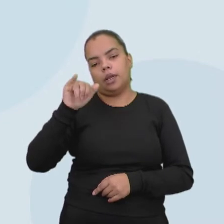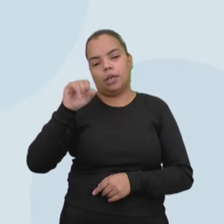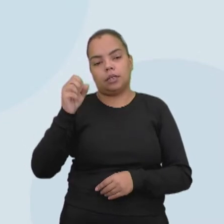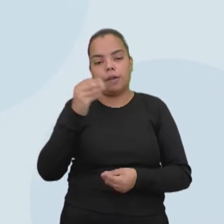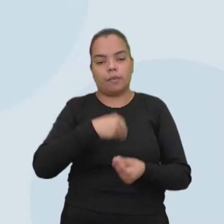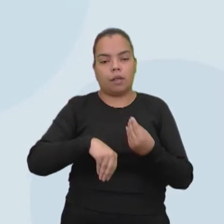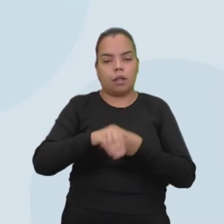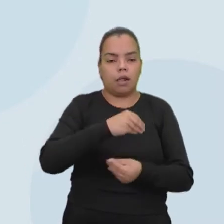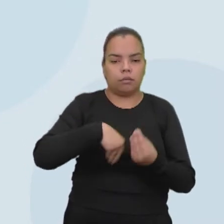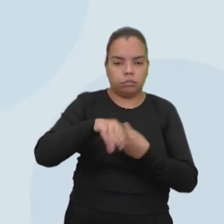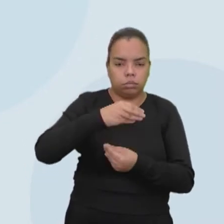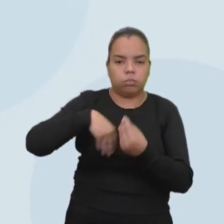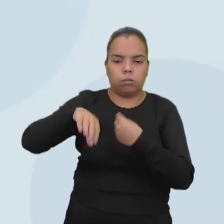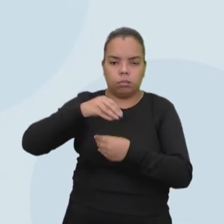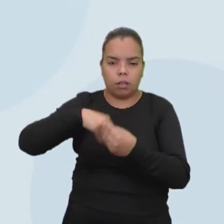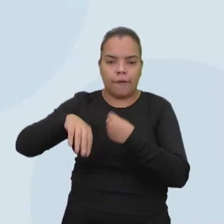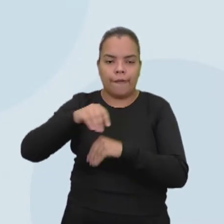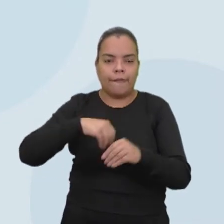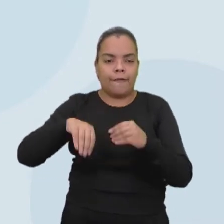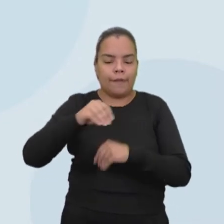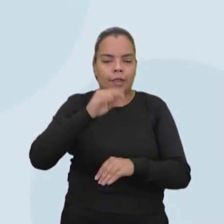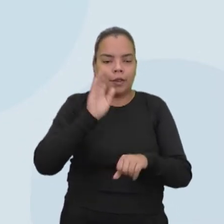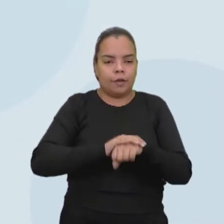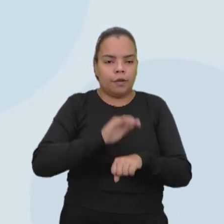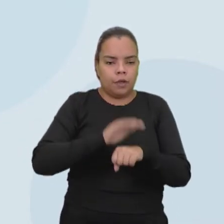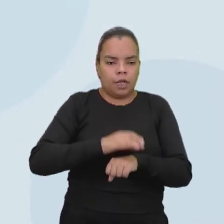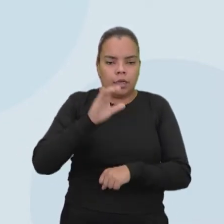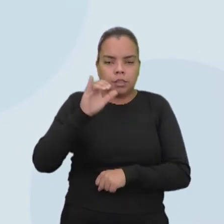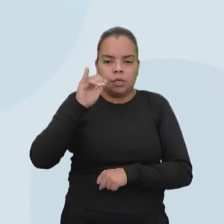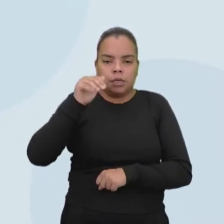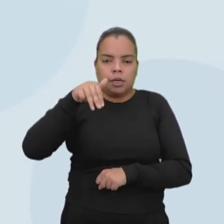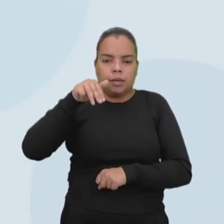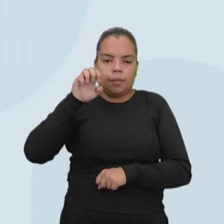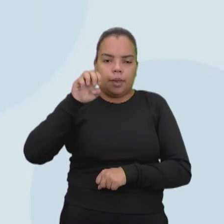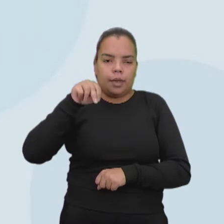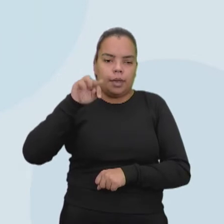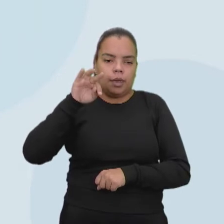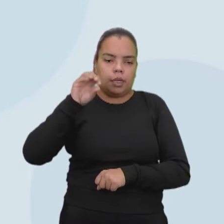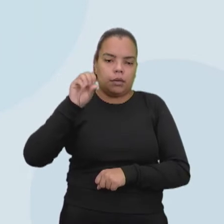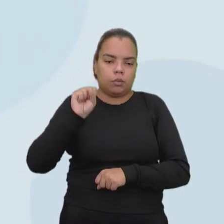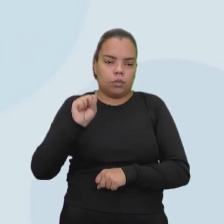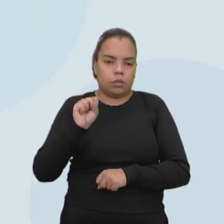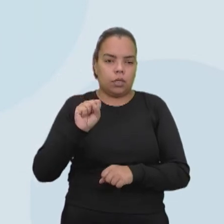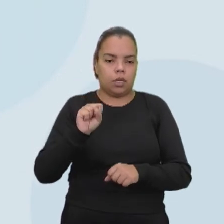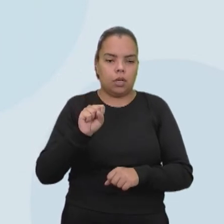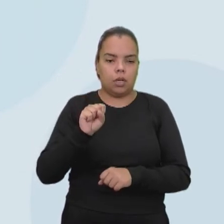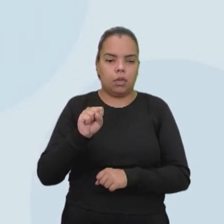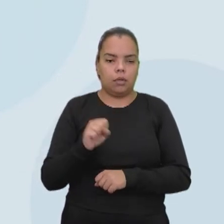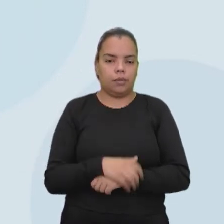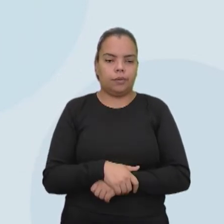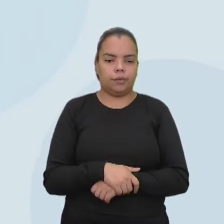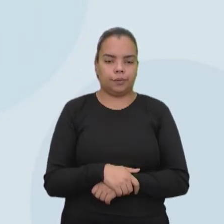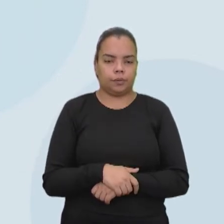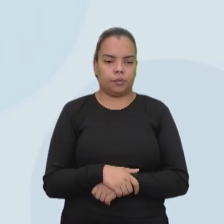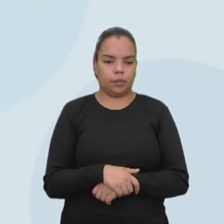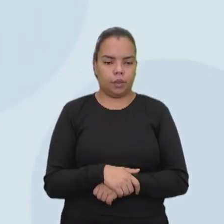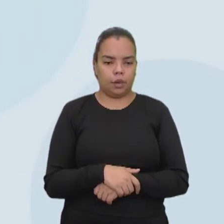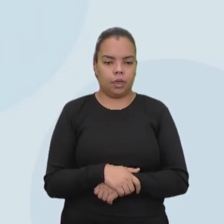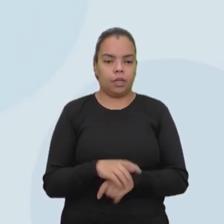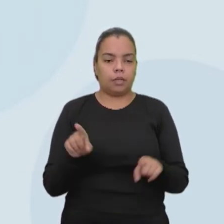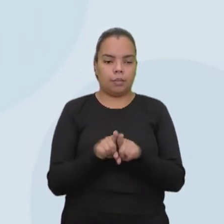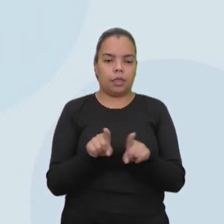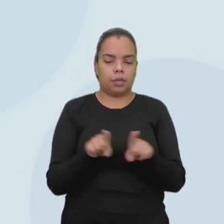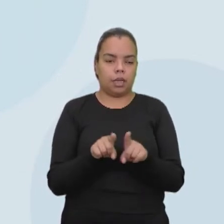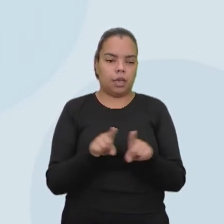os clastos e os fragmentos de rocha entre si, decréscimos na porosidade. E aí nós temos a diágene